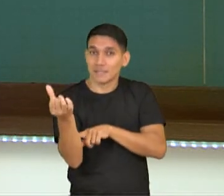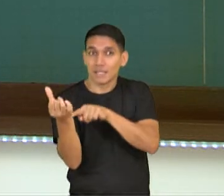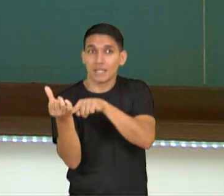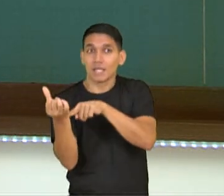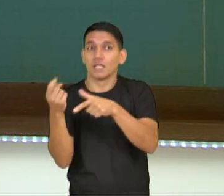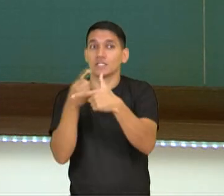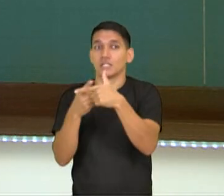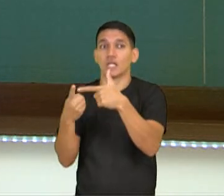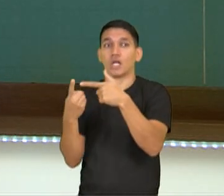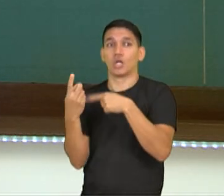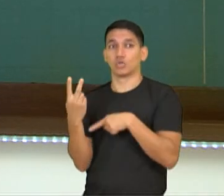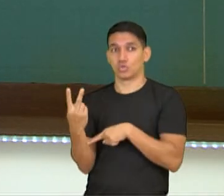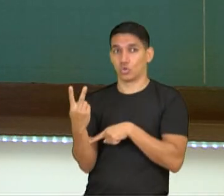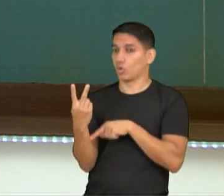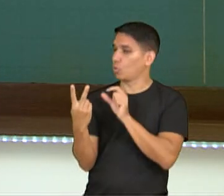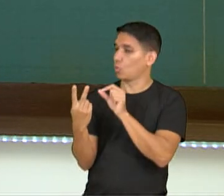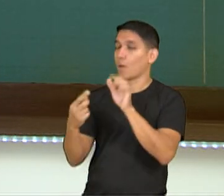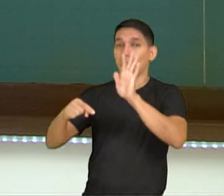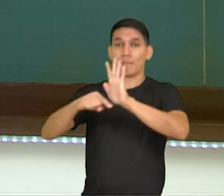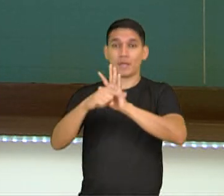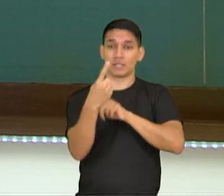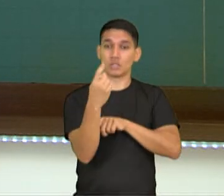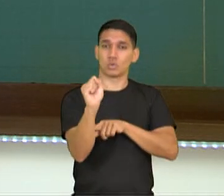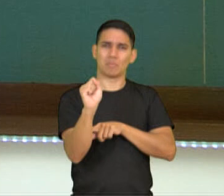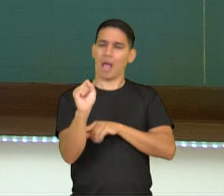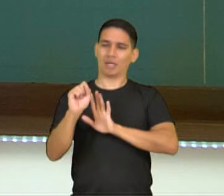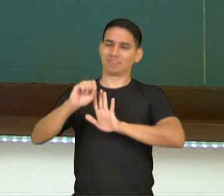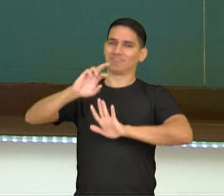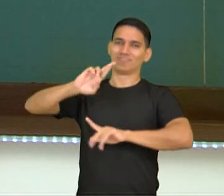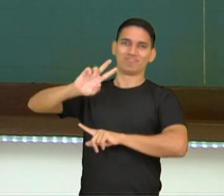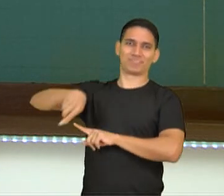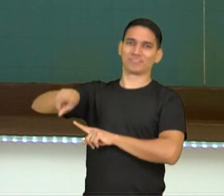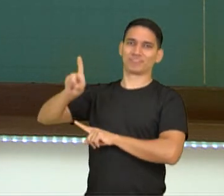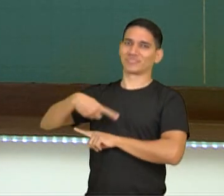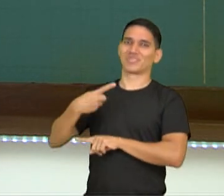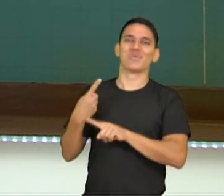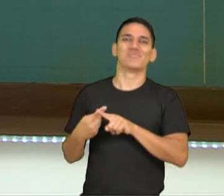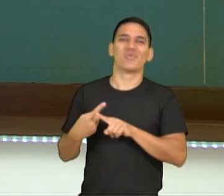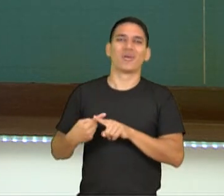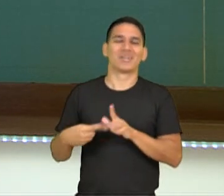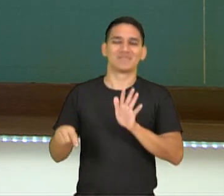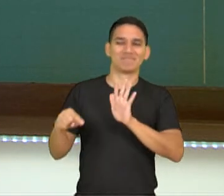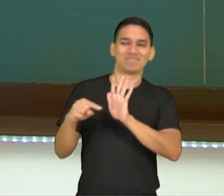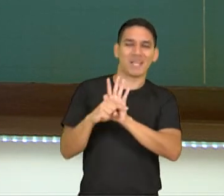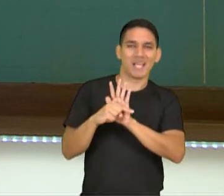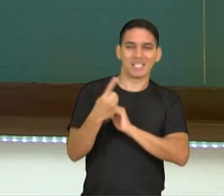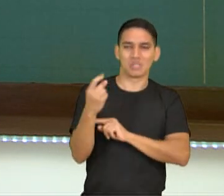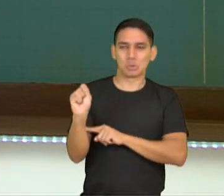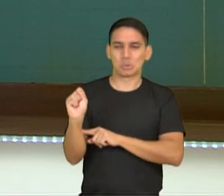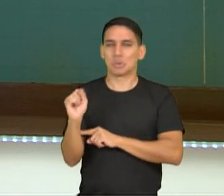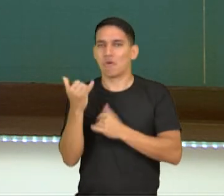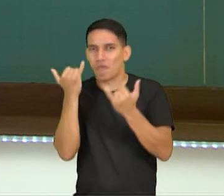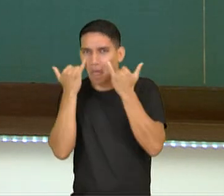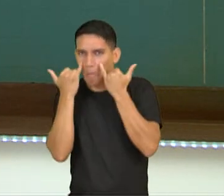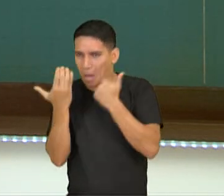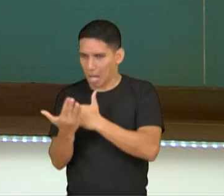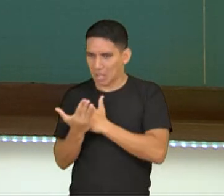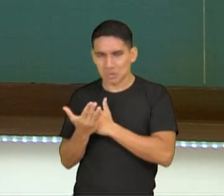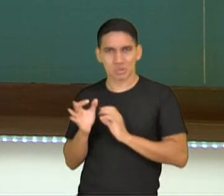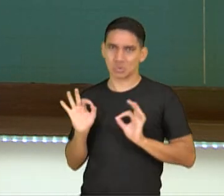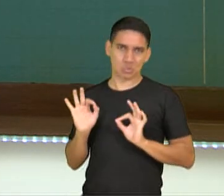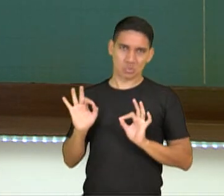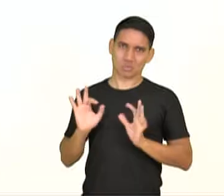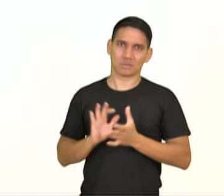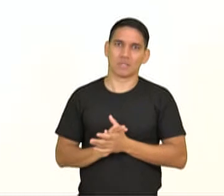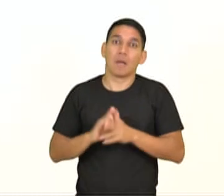nós vamos desconsiderar o menos 18, porque o menos 18, ele não traz uma informação, né, que nos ajude.